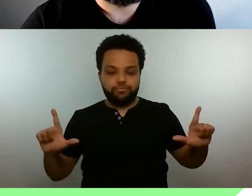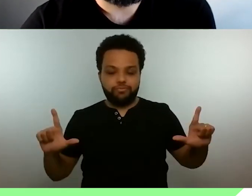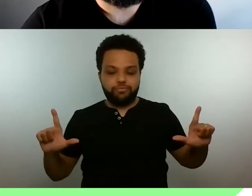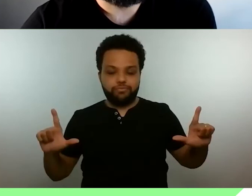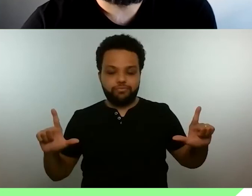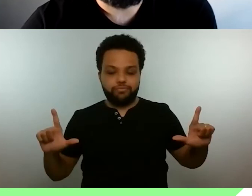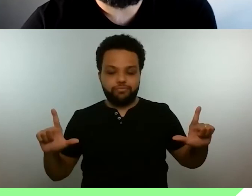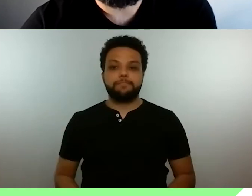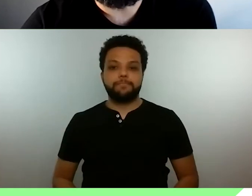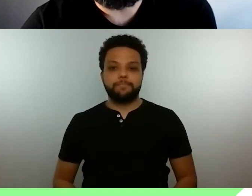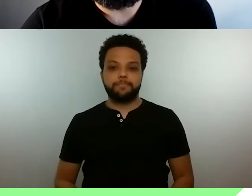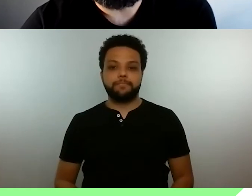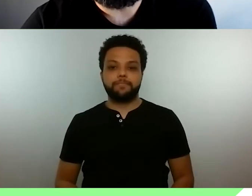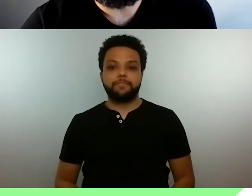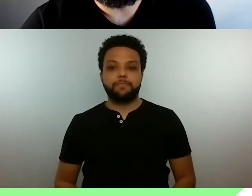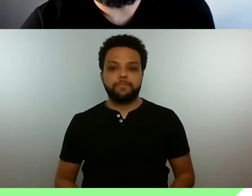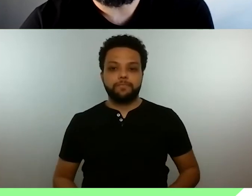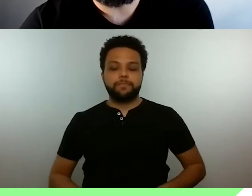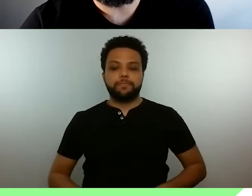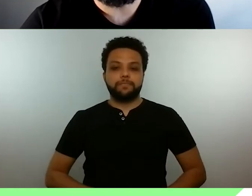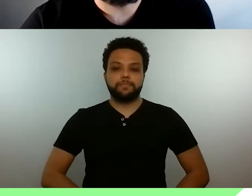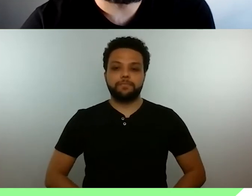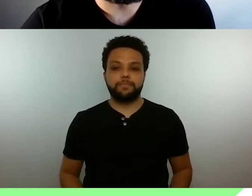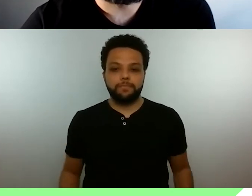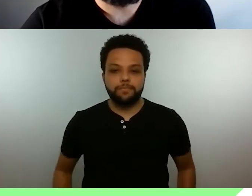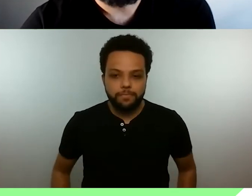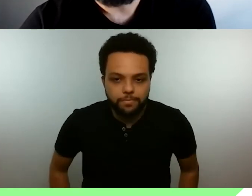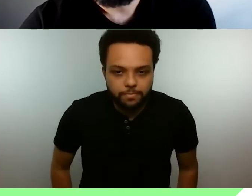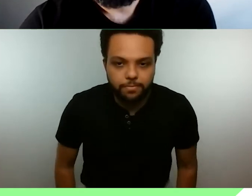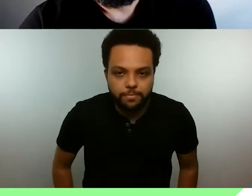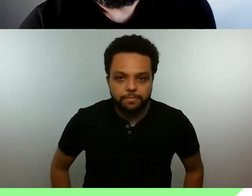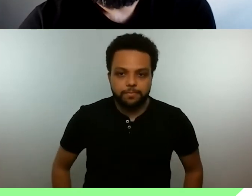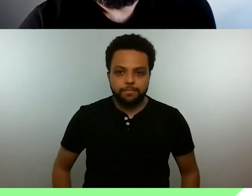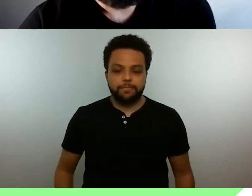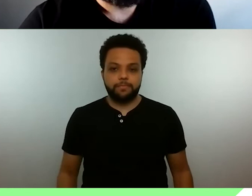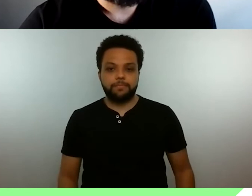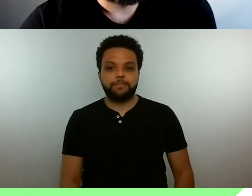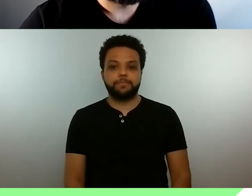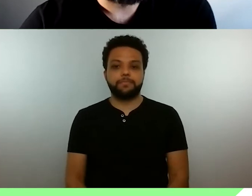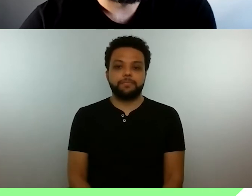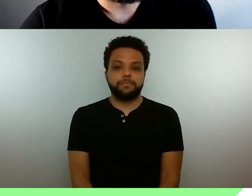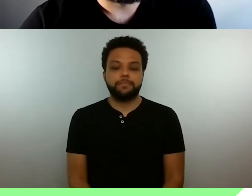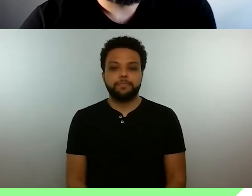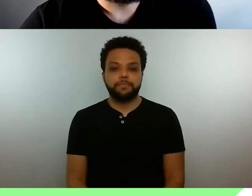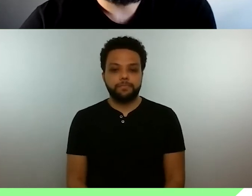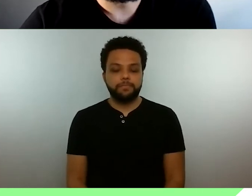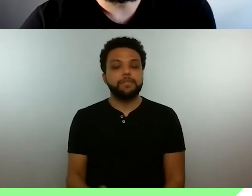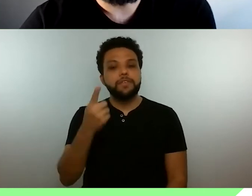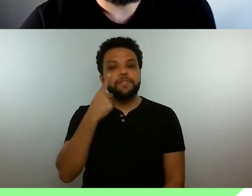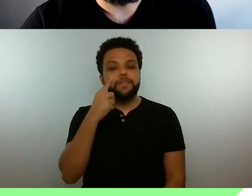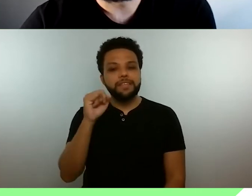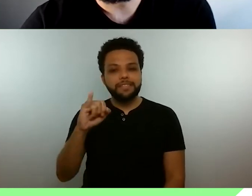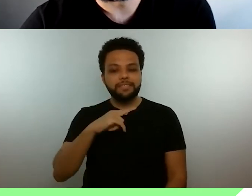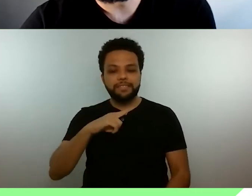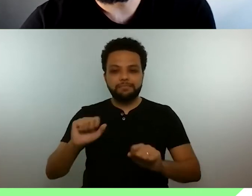Vamos ver aqui se aparece para todo mundo. Só um instantinho, por favor. Aqui tem uma interface de um